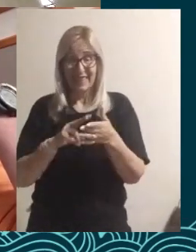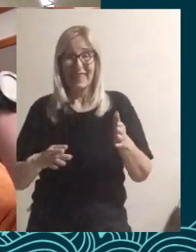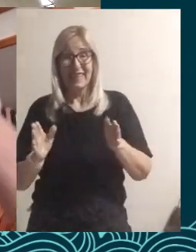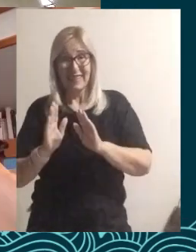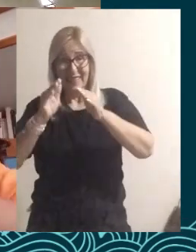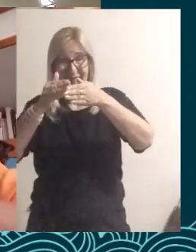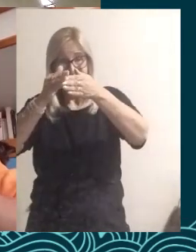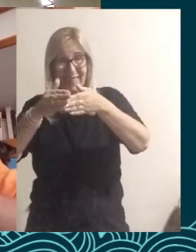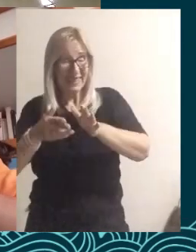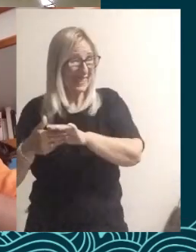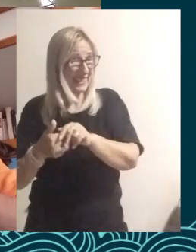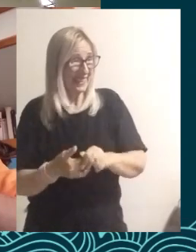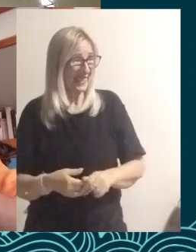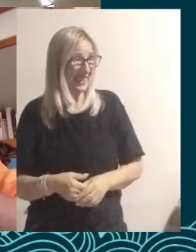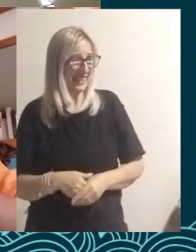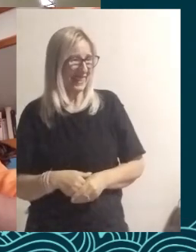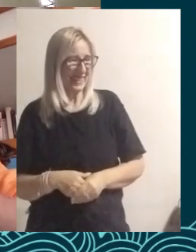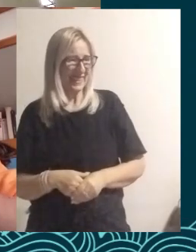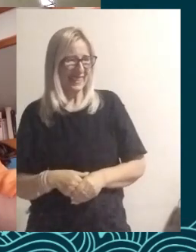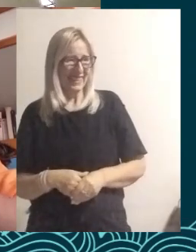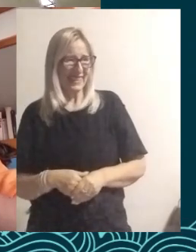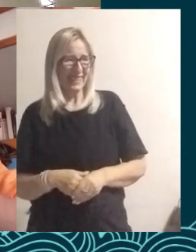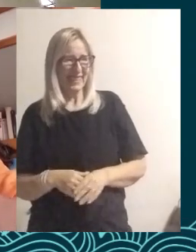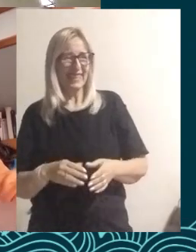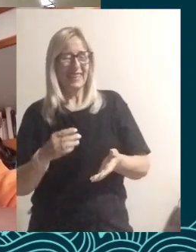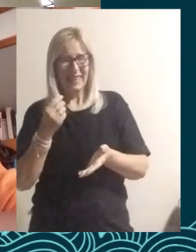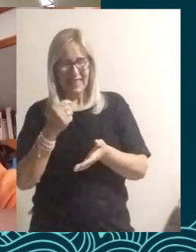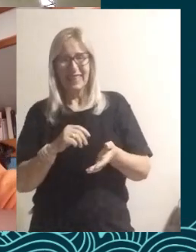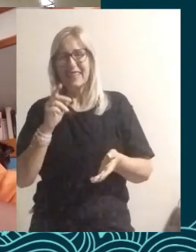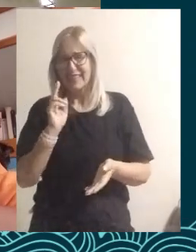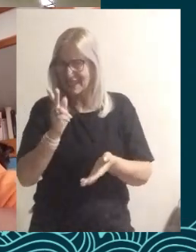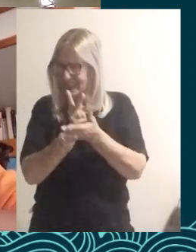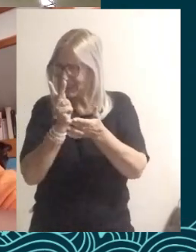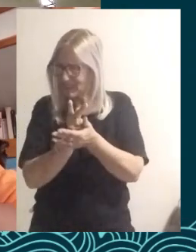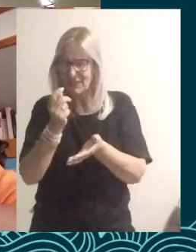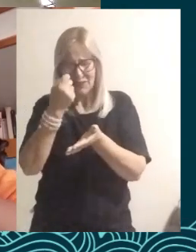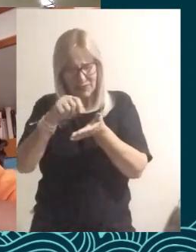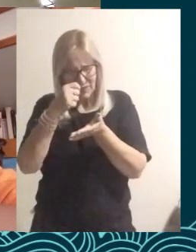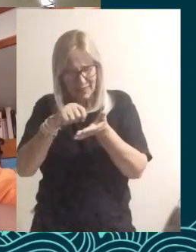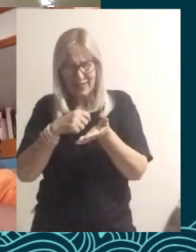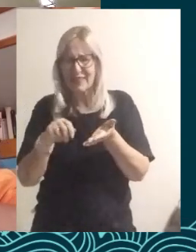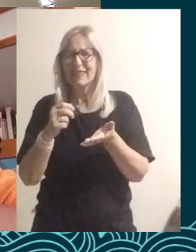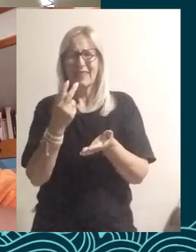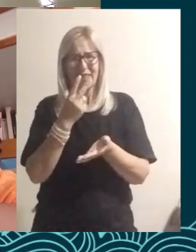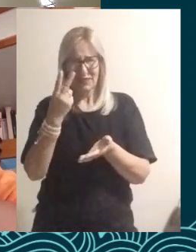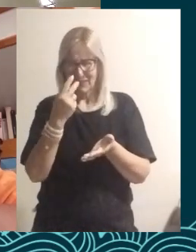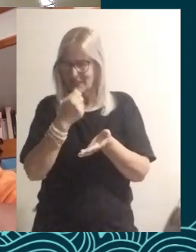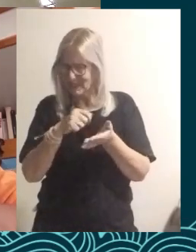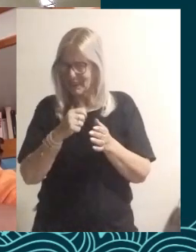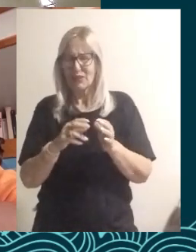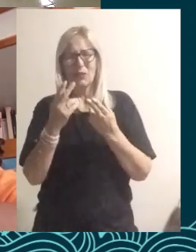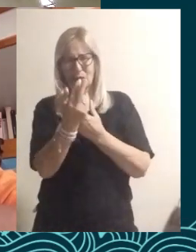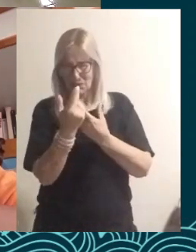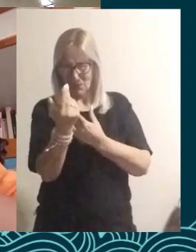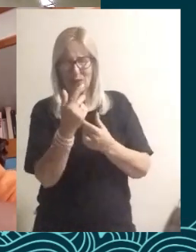um, agora o Sardinha 2 já cresceu, ou não dá assim para Não, porque o falar que é Sardinha 2 é diferente? sempre o Sardinha 2. Ele próprio